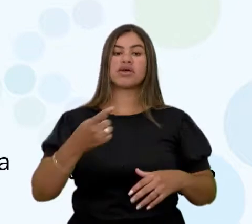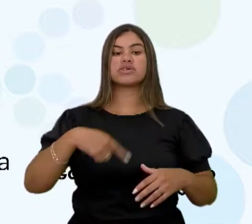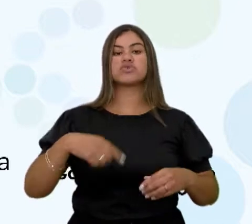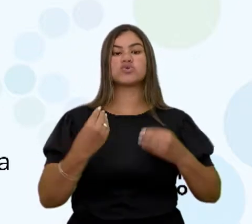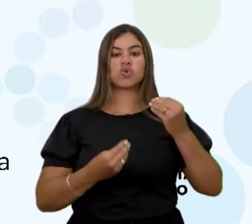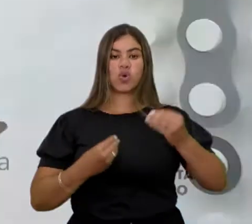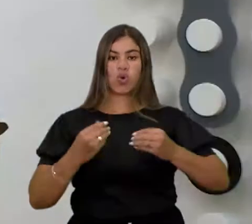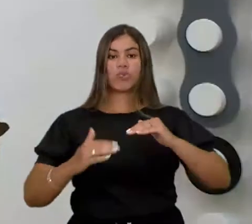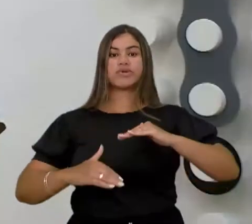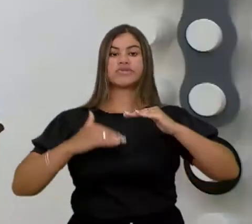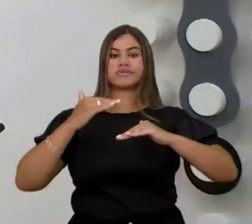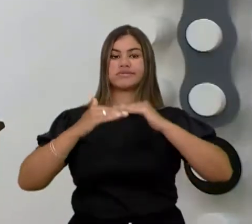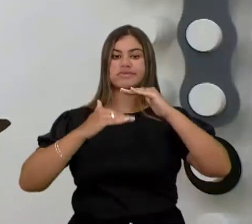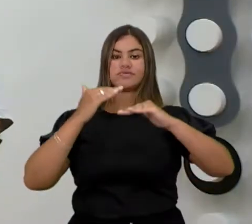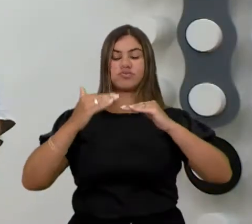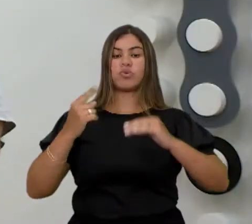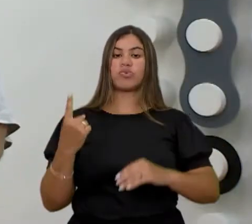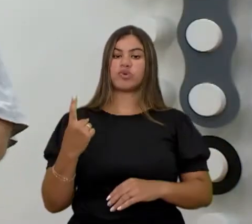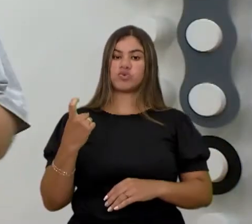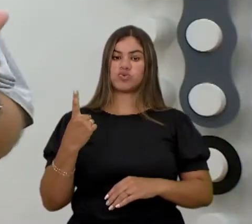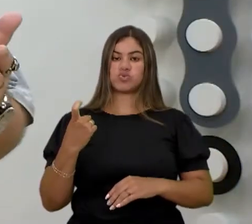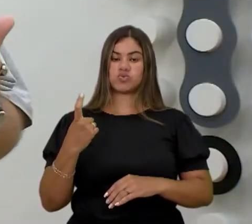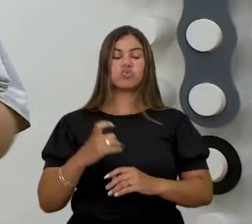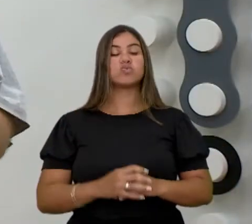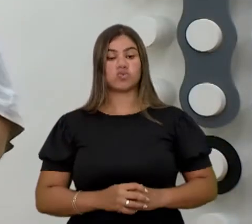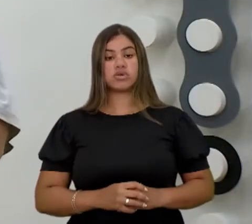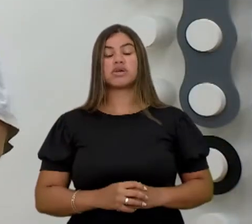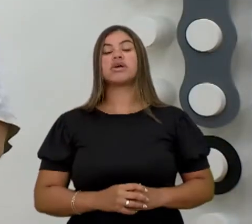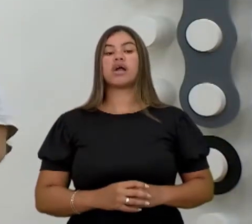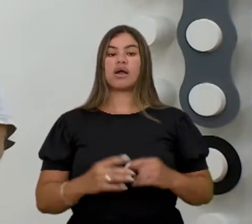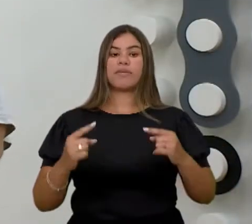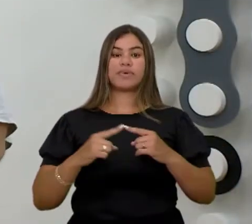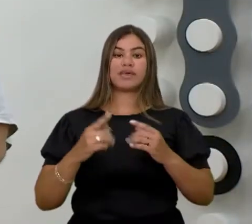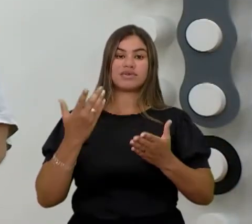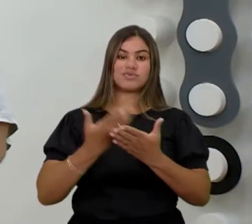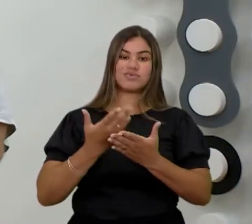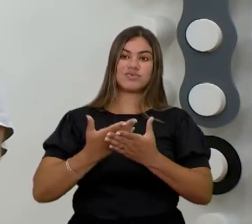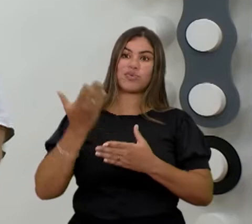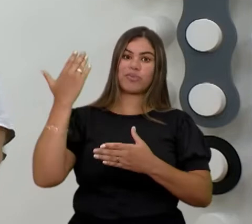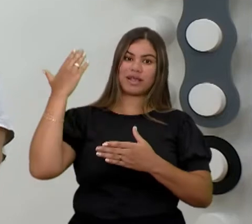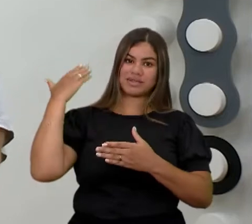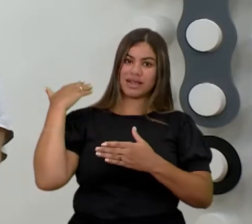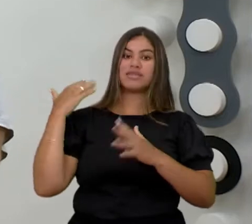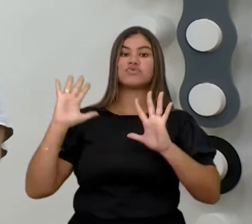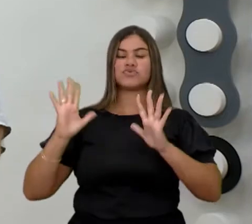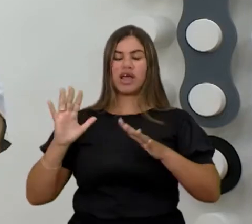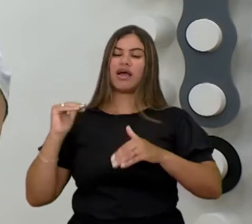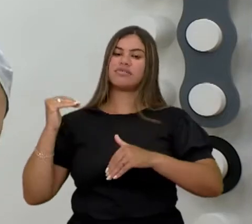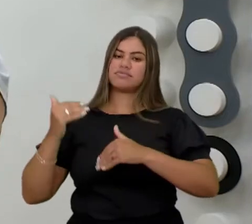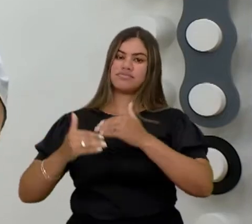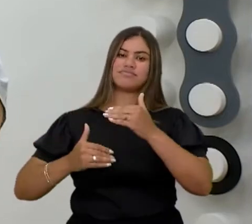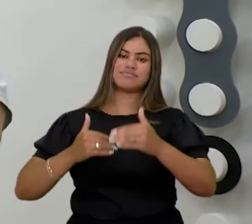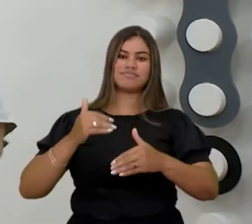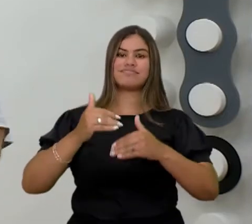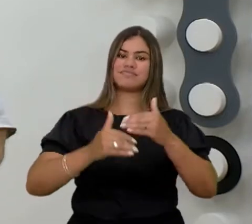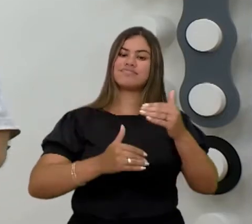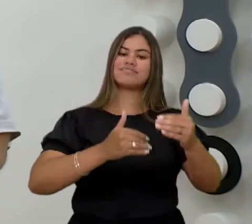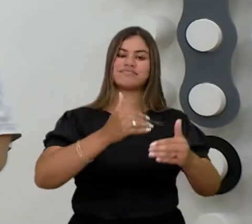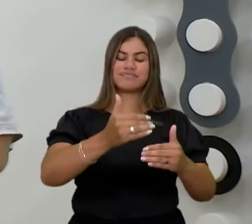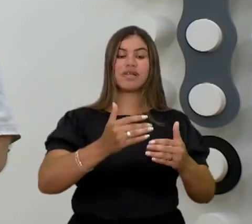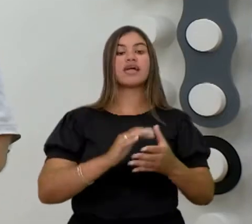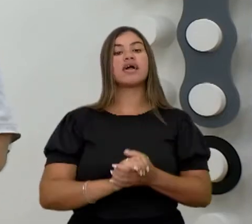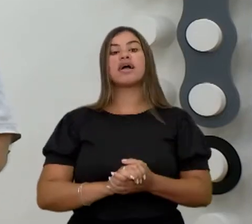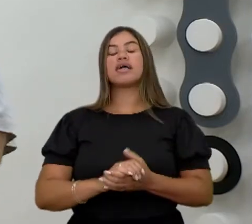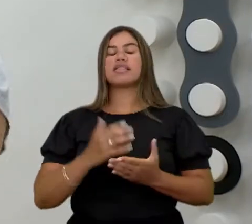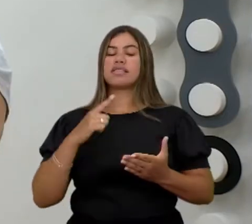sobre o desenvolvimento 1, né, dando continuidade, né, porque nós começamos aí com a introdução, foi feito 2 aulas